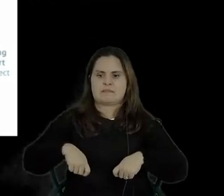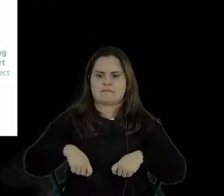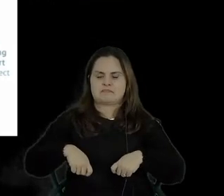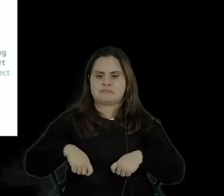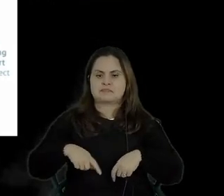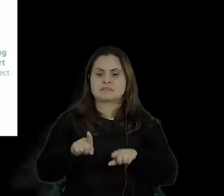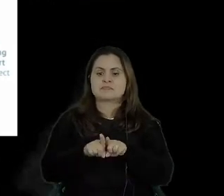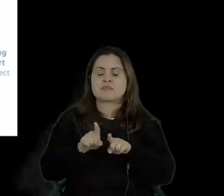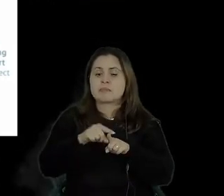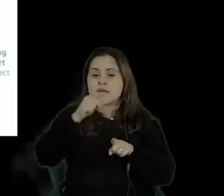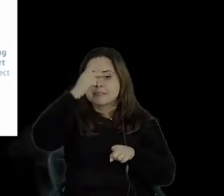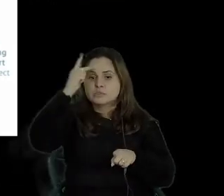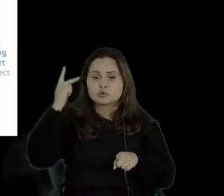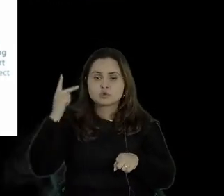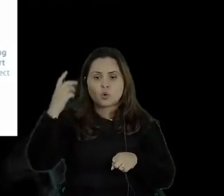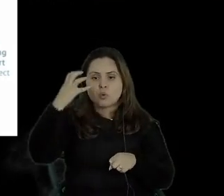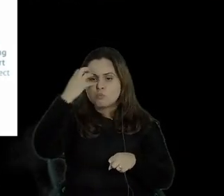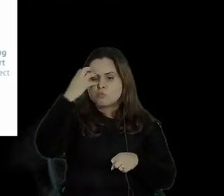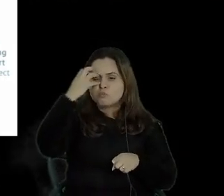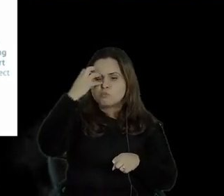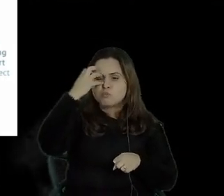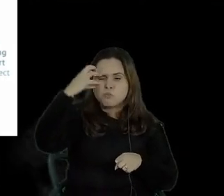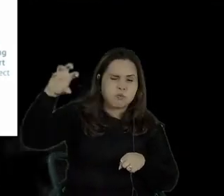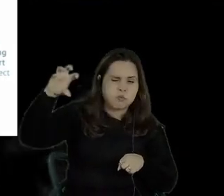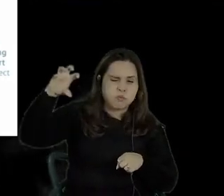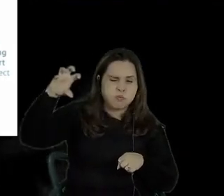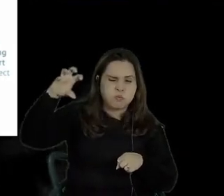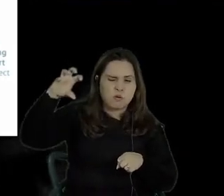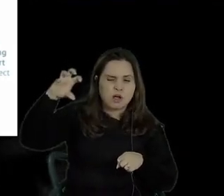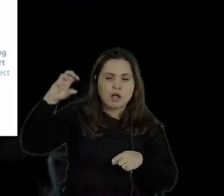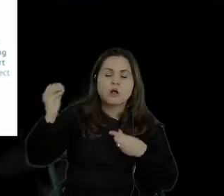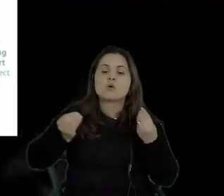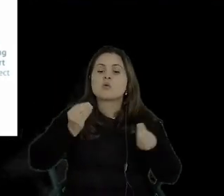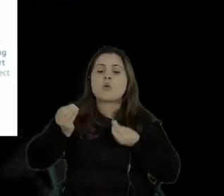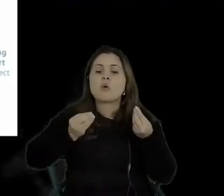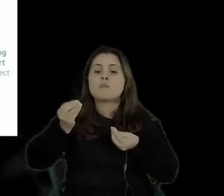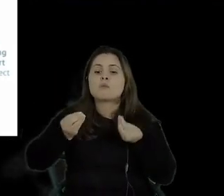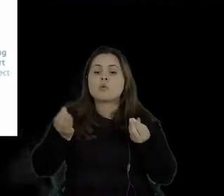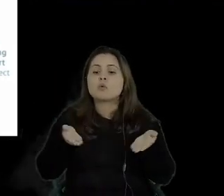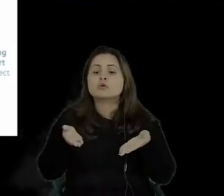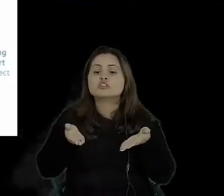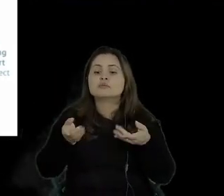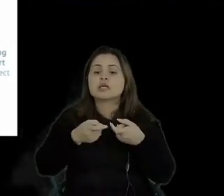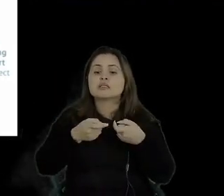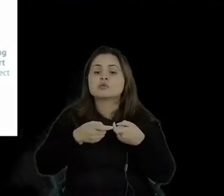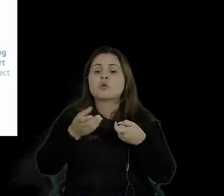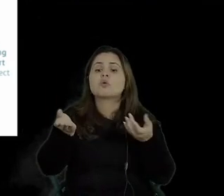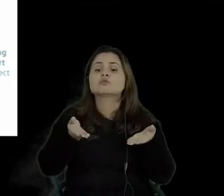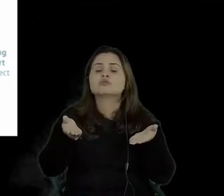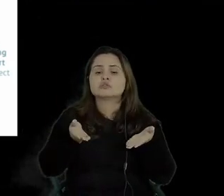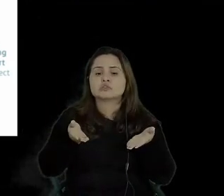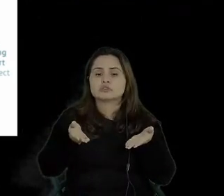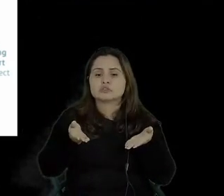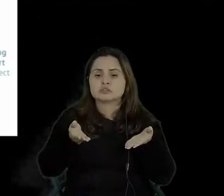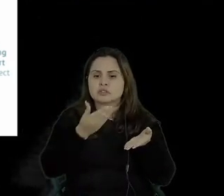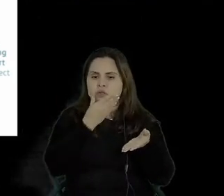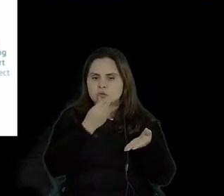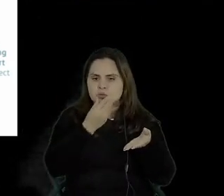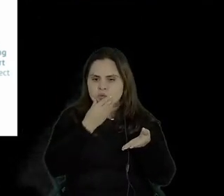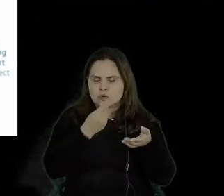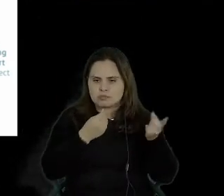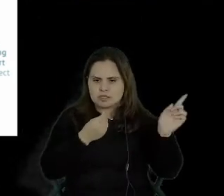pessoa está com uma calota craniana rompida. Como que faz isso hoje, doutor? Hoje está chegando, inclusive, o doutor Alexandre Murakami,